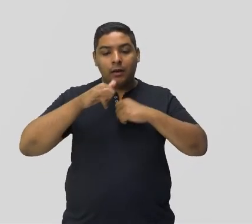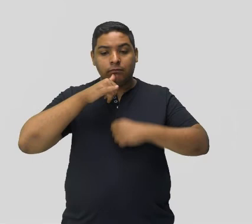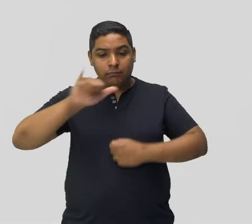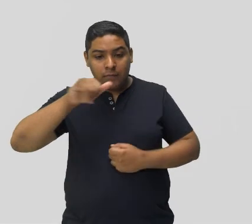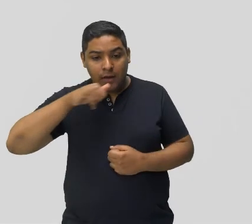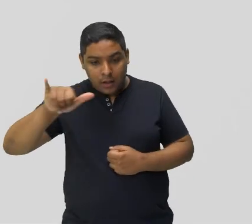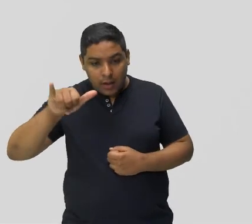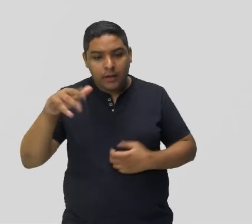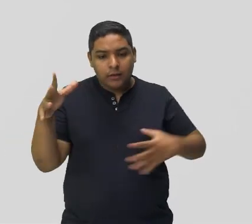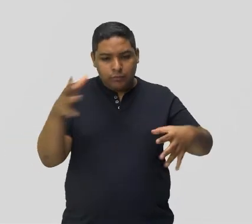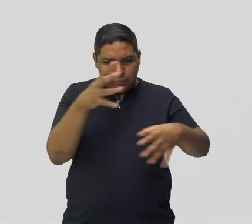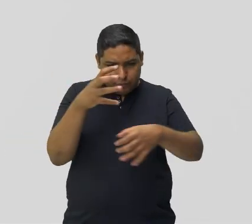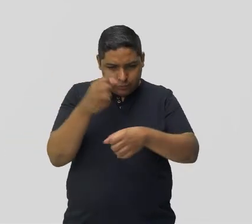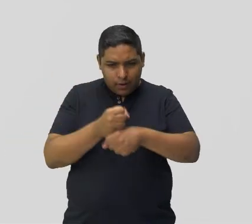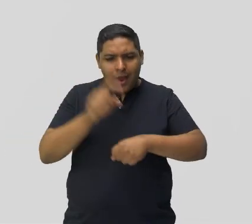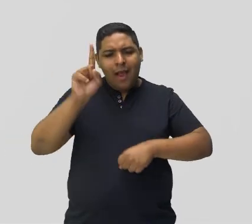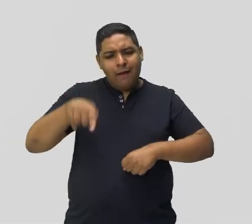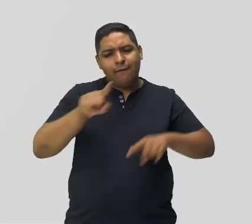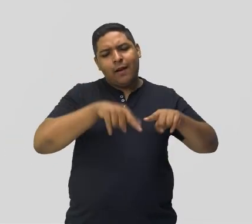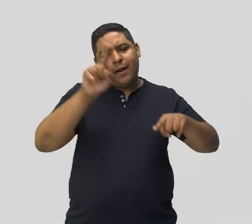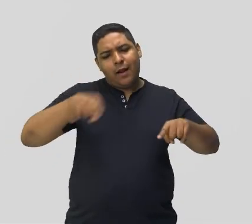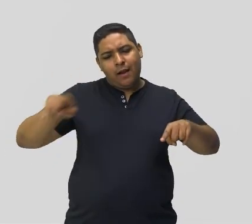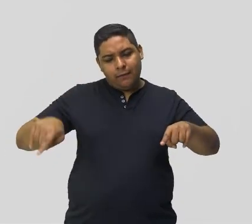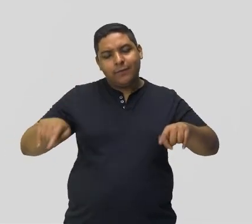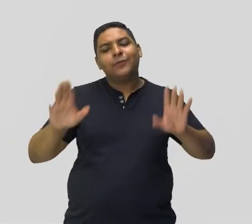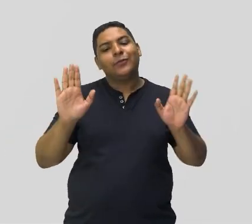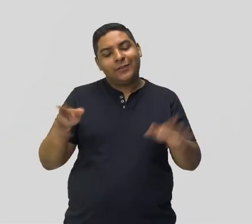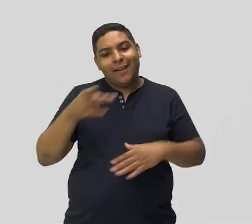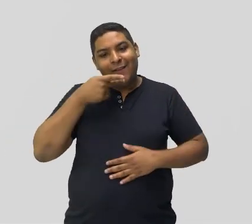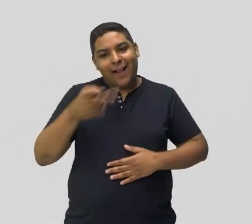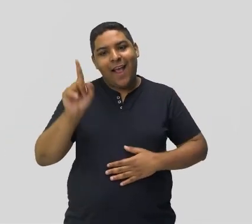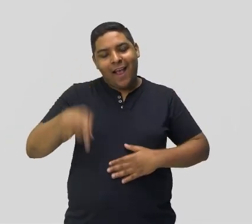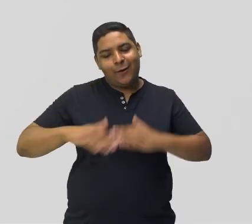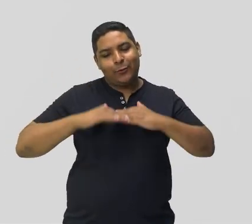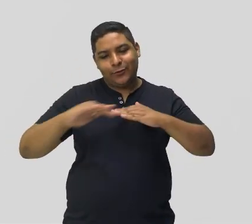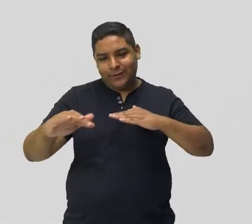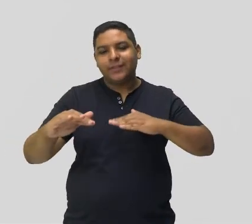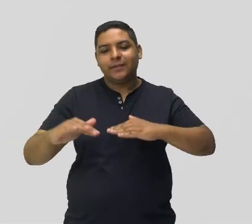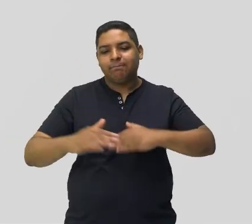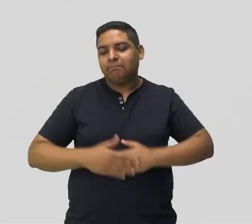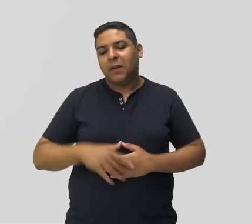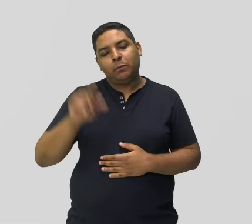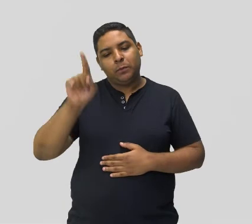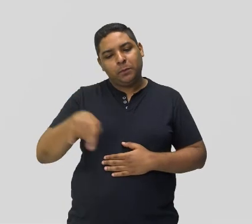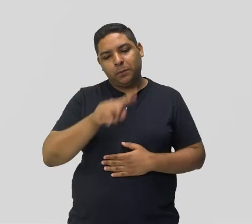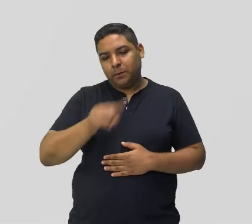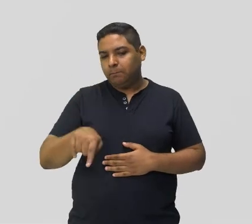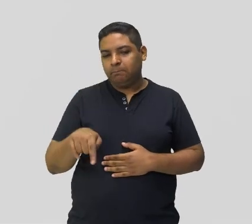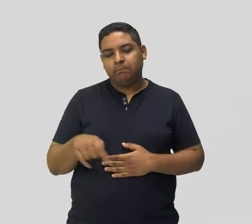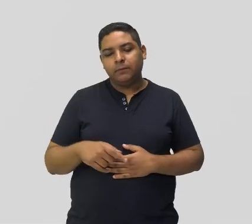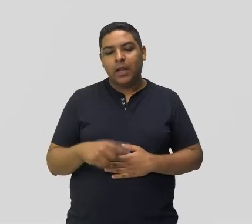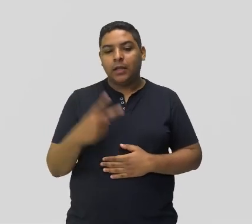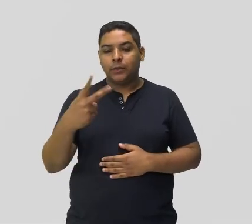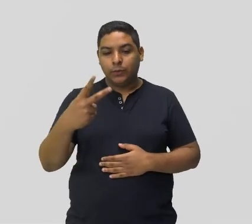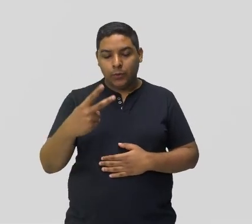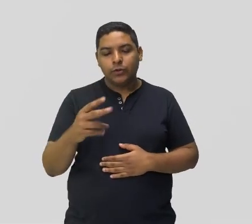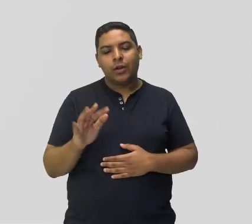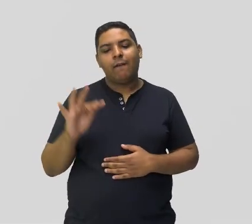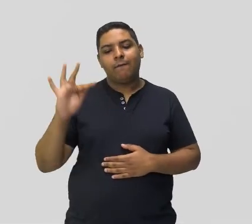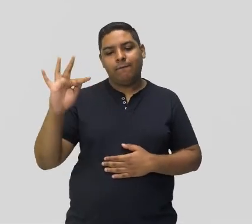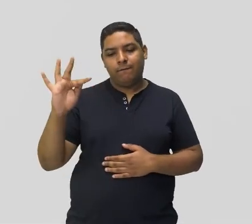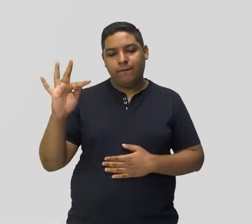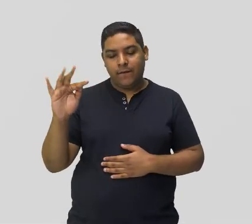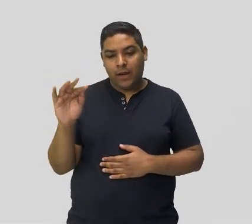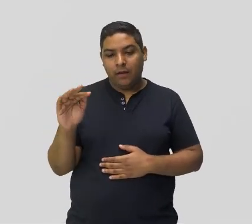na associação é variável. Não, a gente acabou de falar que é constante, não é? Então, ela não pode ser variável e ela